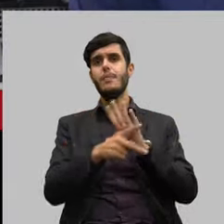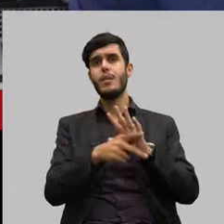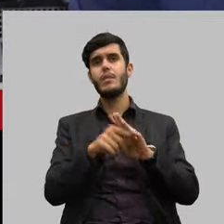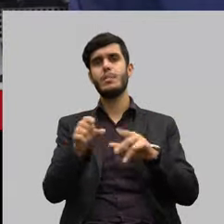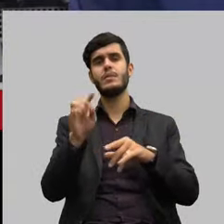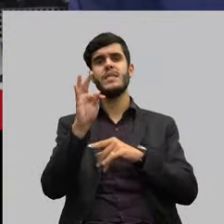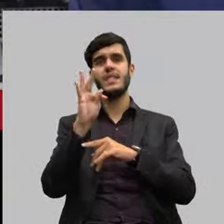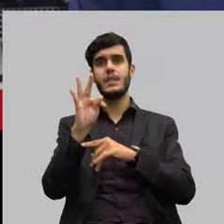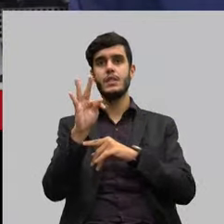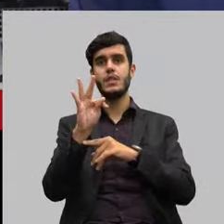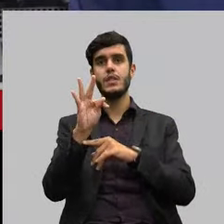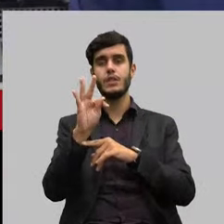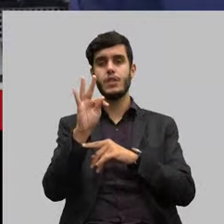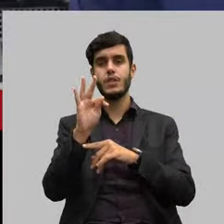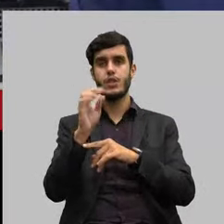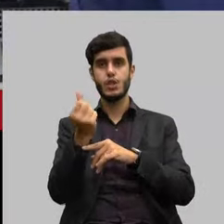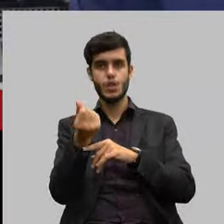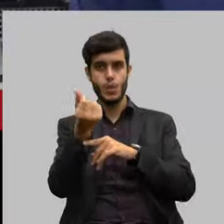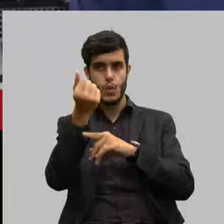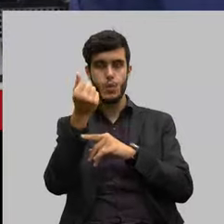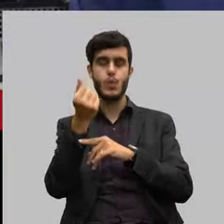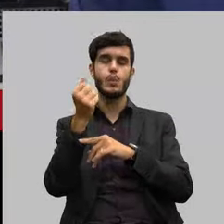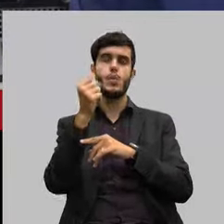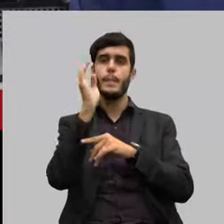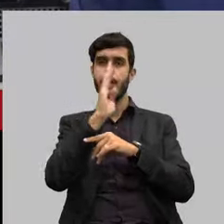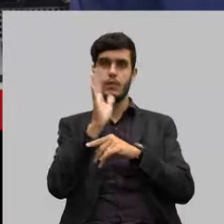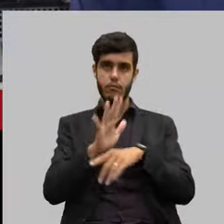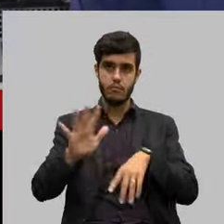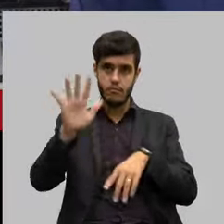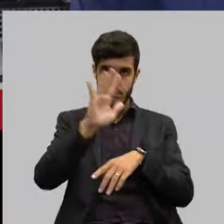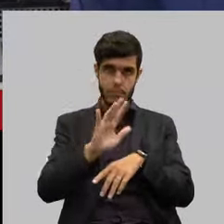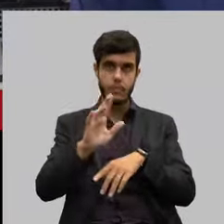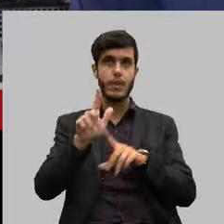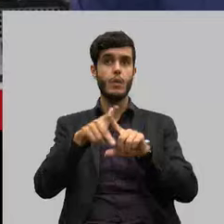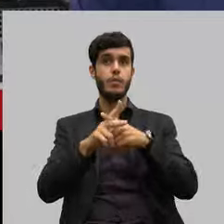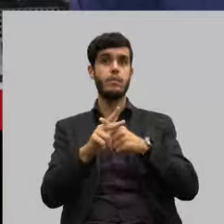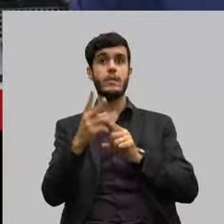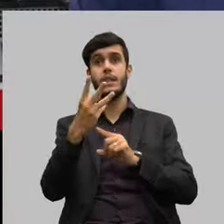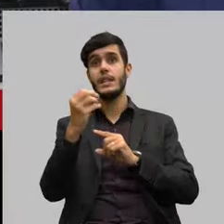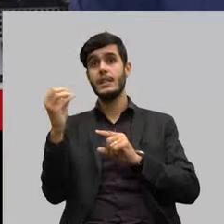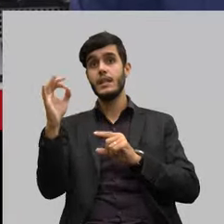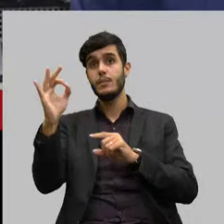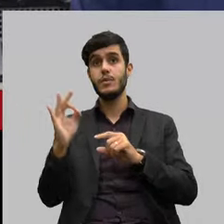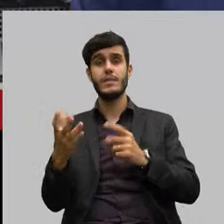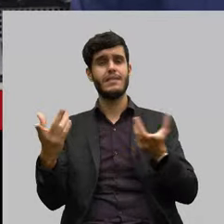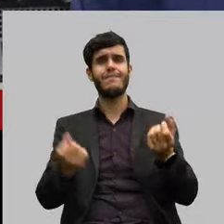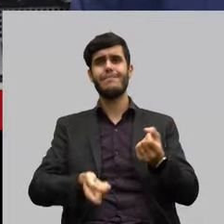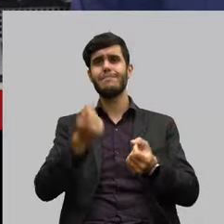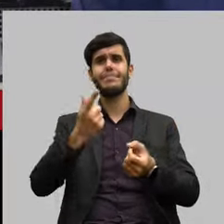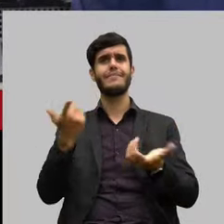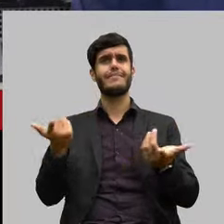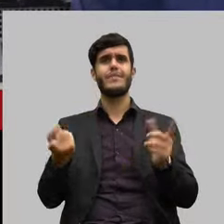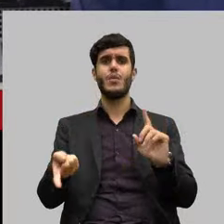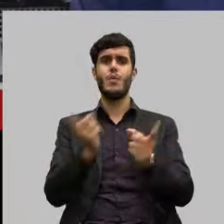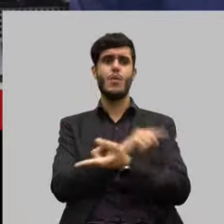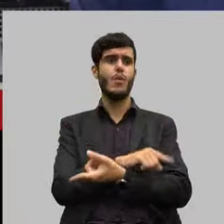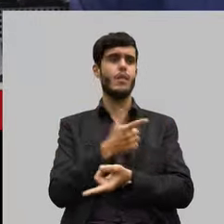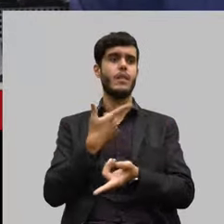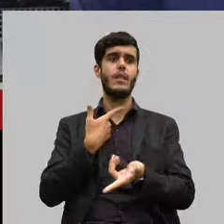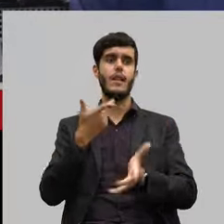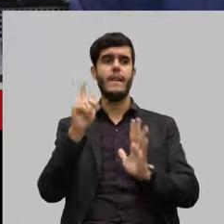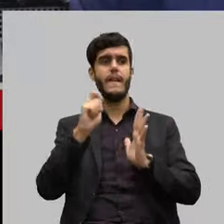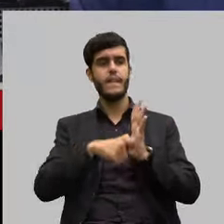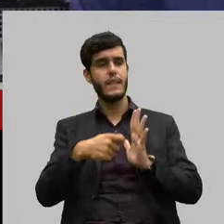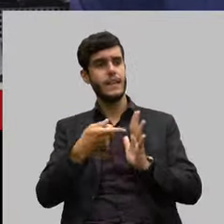trouxe a discussão de que o reajuste de 300% ele contraria o regime de recuperação fiscal que o governo tanto